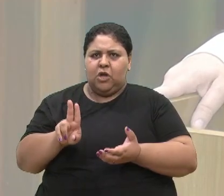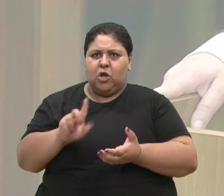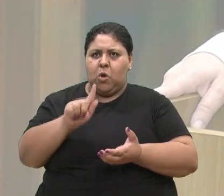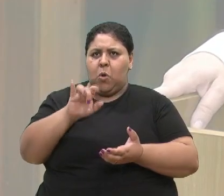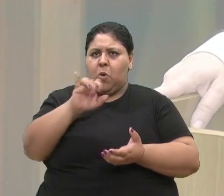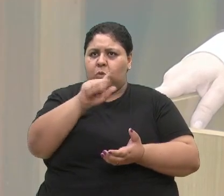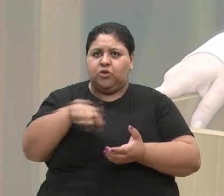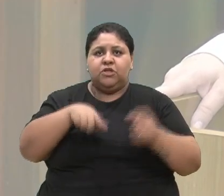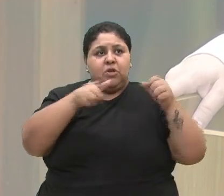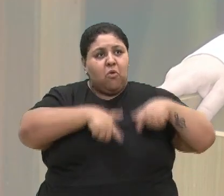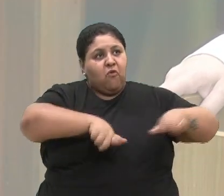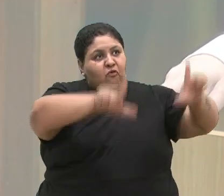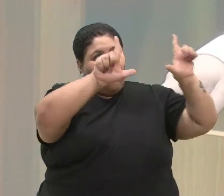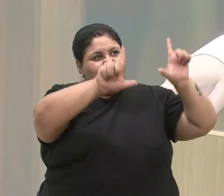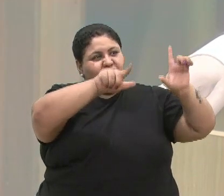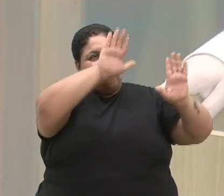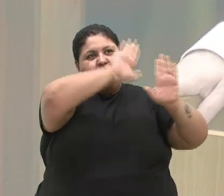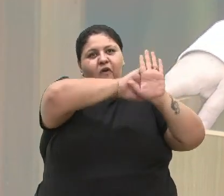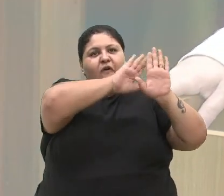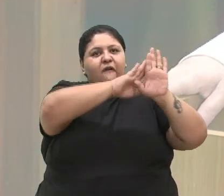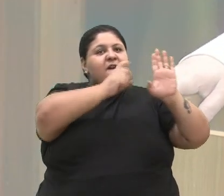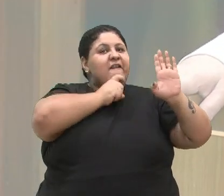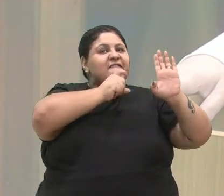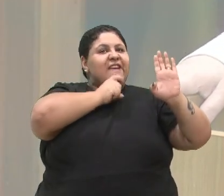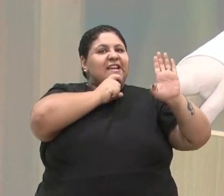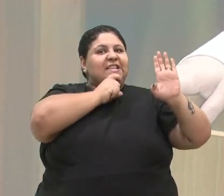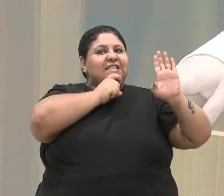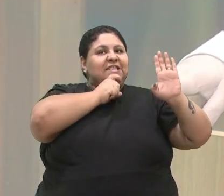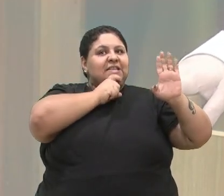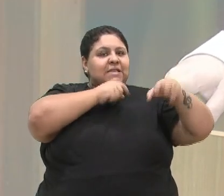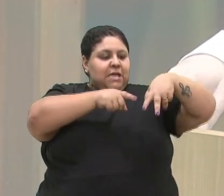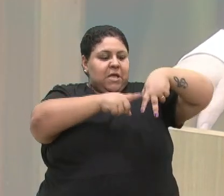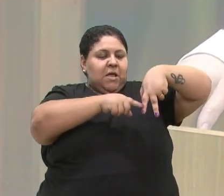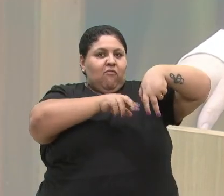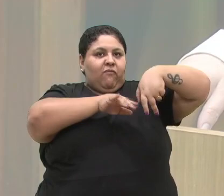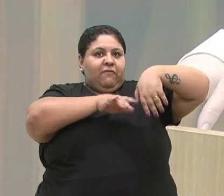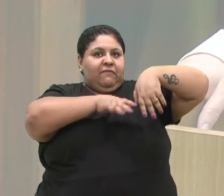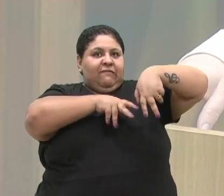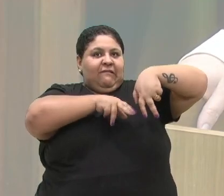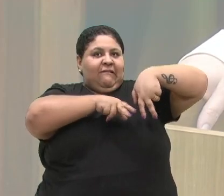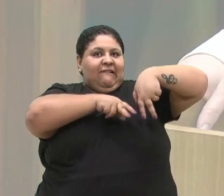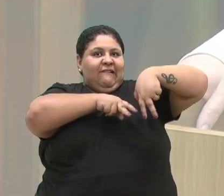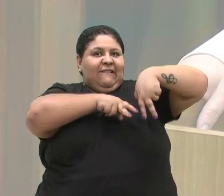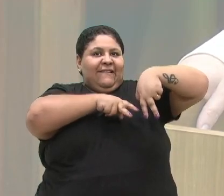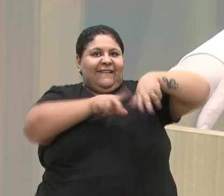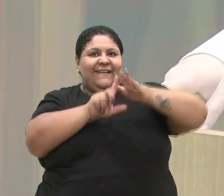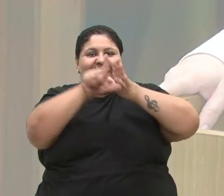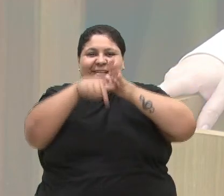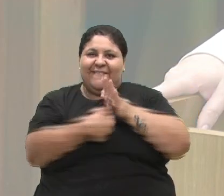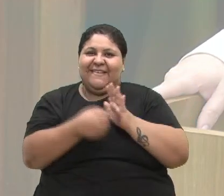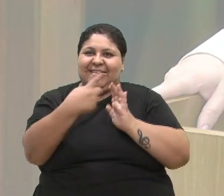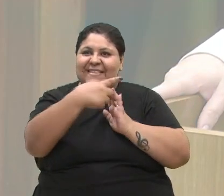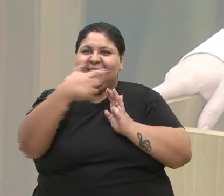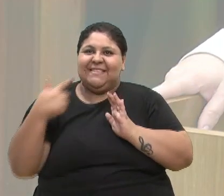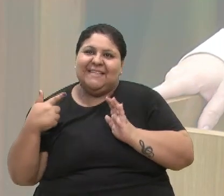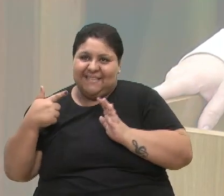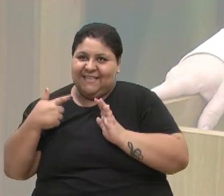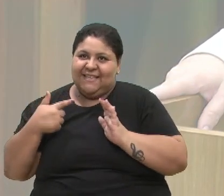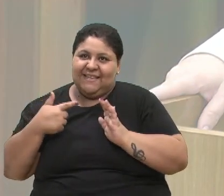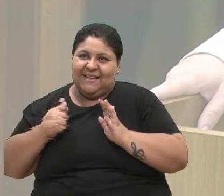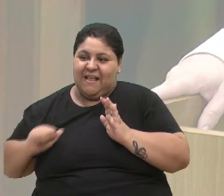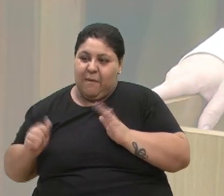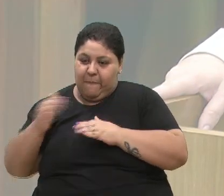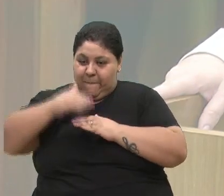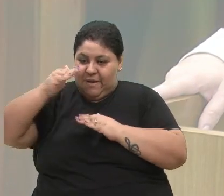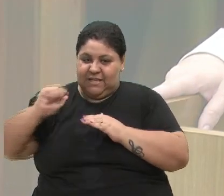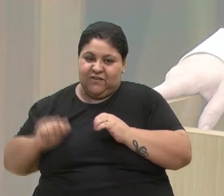quadro verde atrás, as pernas tremendo, e depois disso me tornei 17 vezes paraninfo, o professor mais laureado do curso de